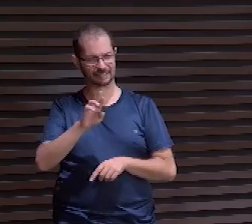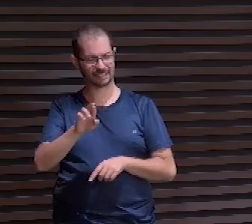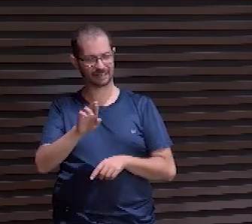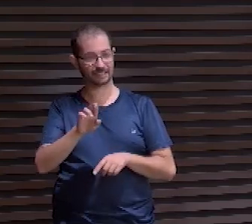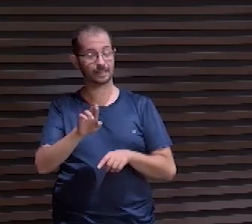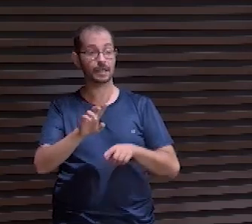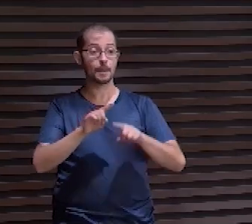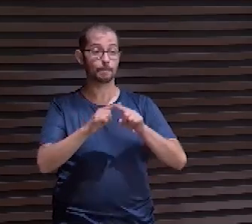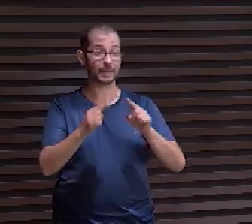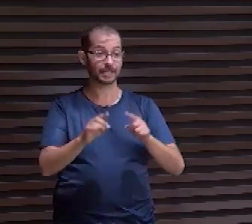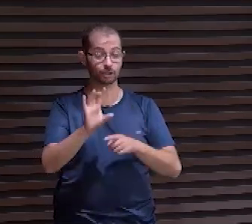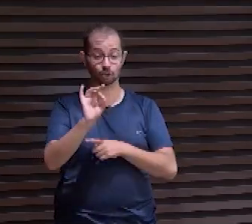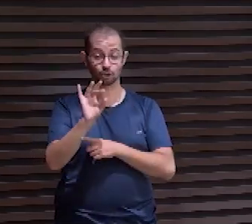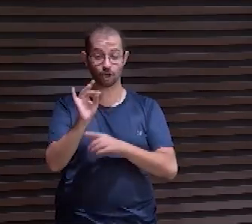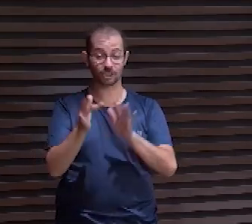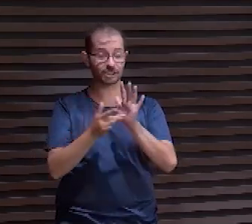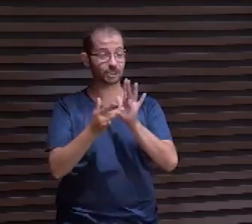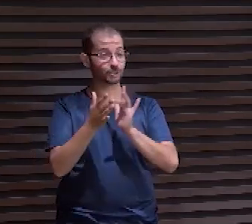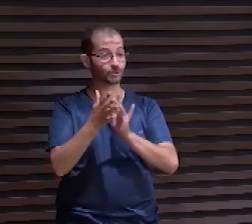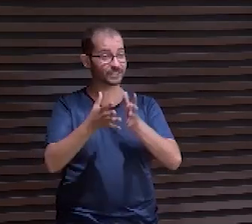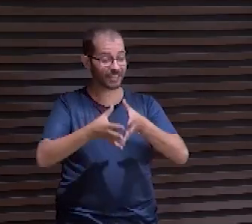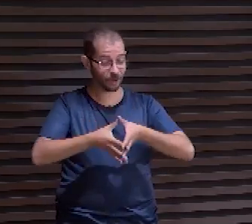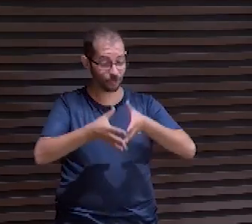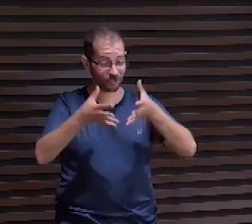grande sumo sacerdote.